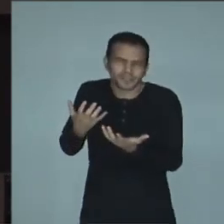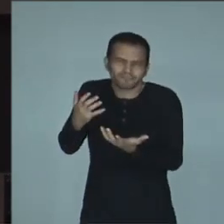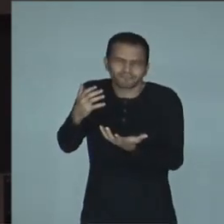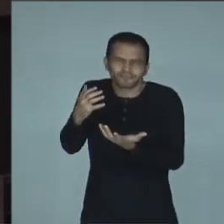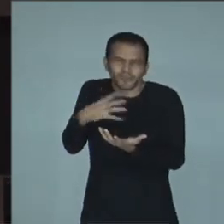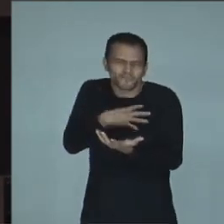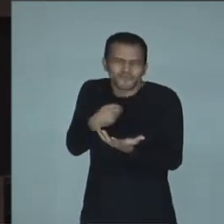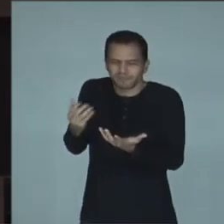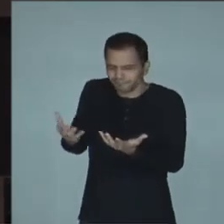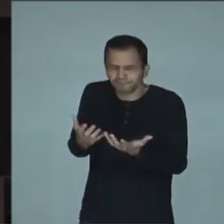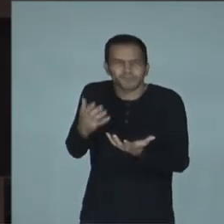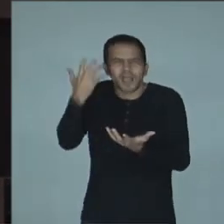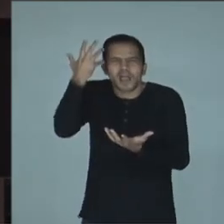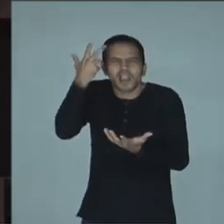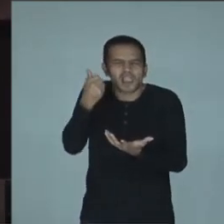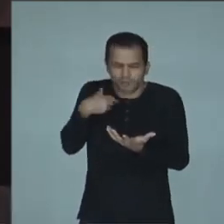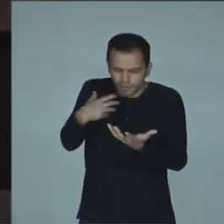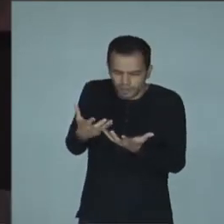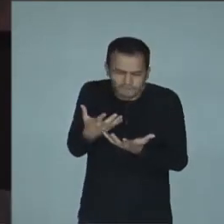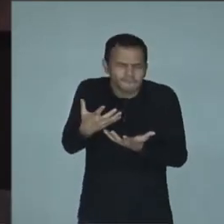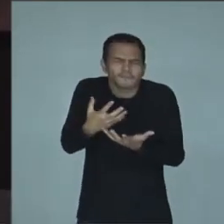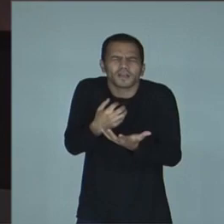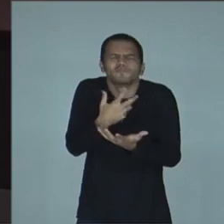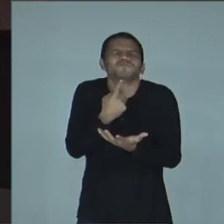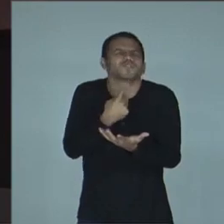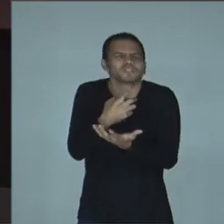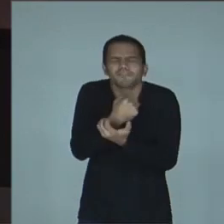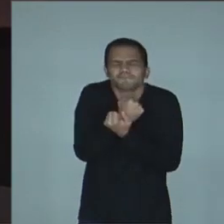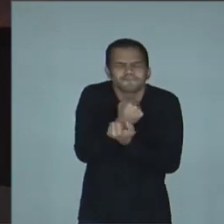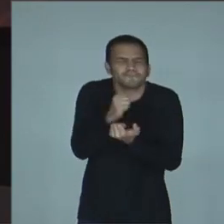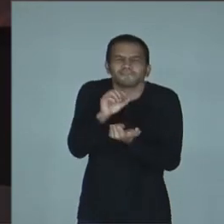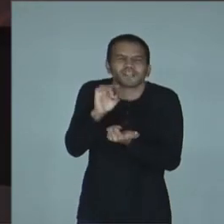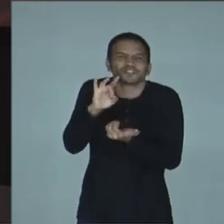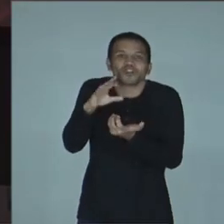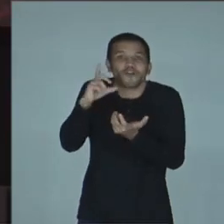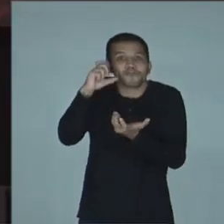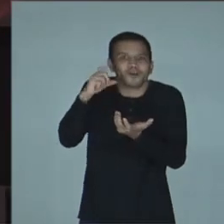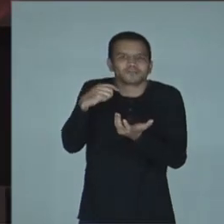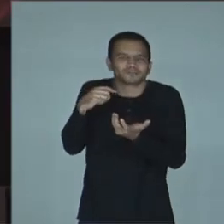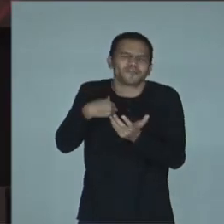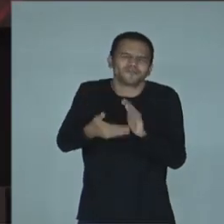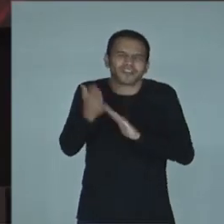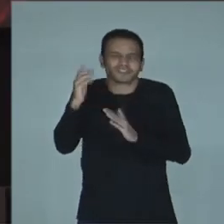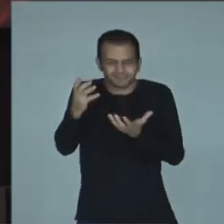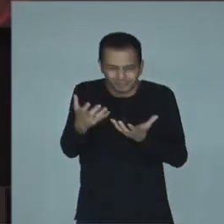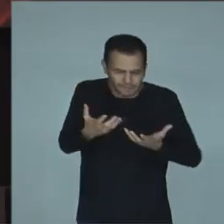meu Deus eu queria passar agarrar ele não deixaram era só tirar foto